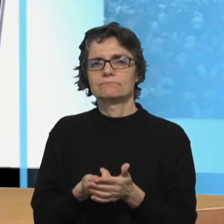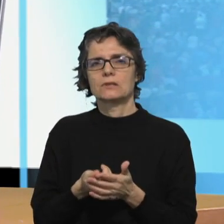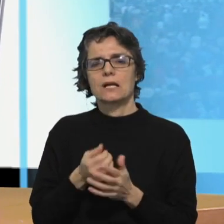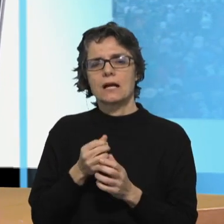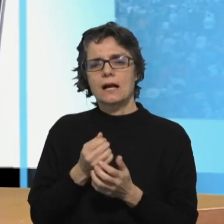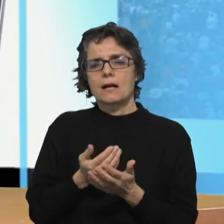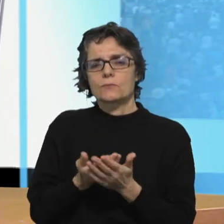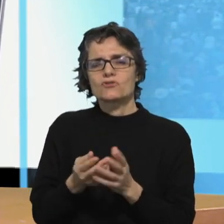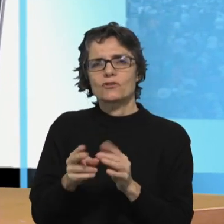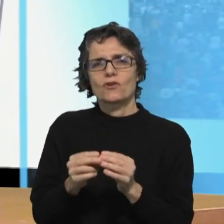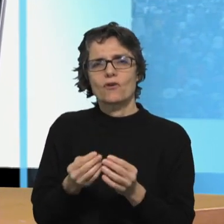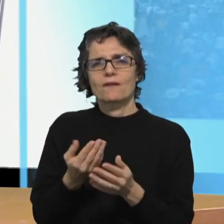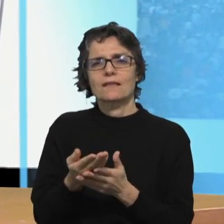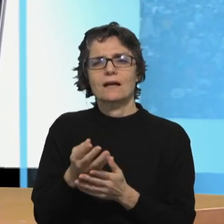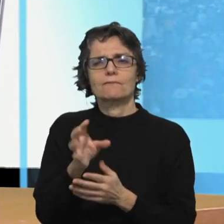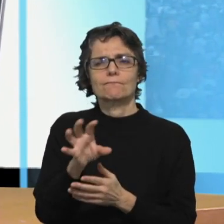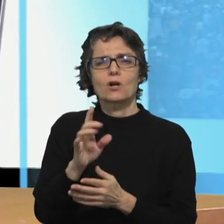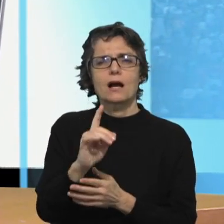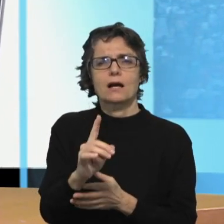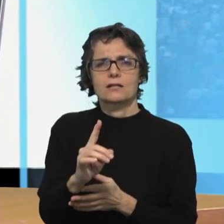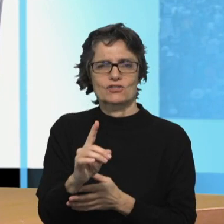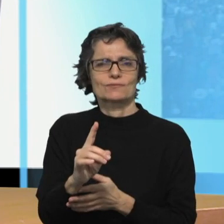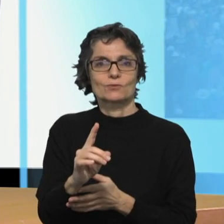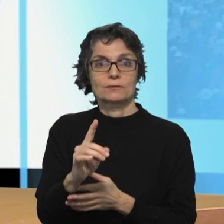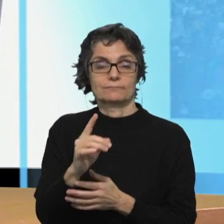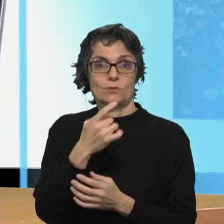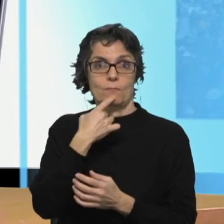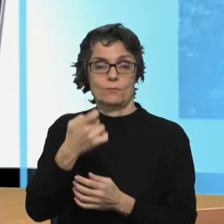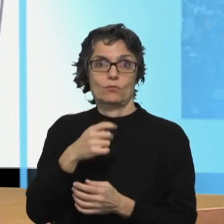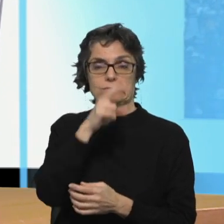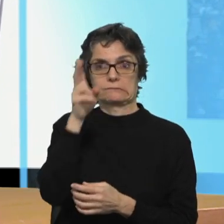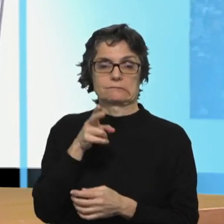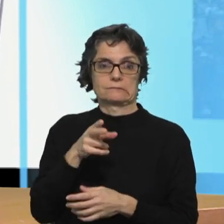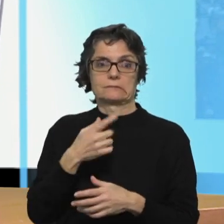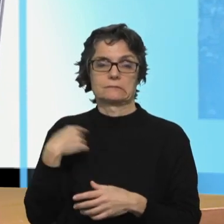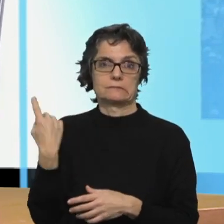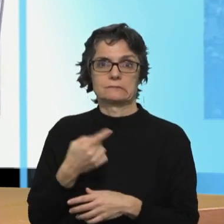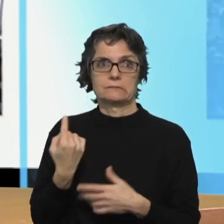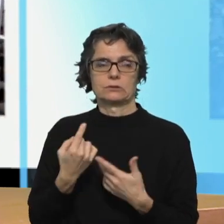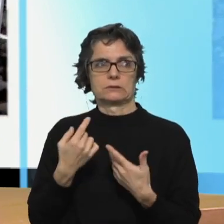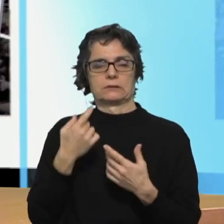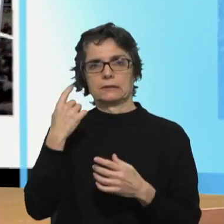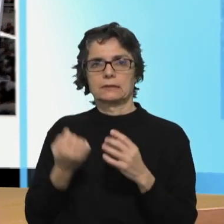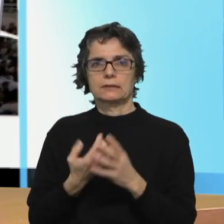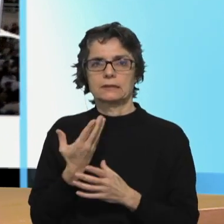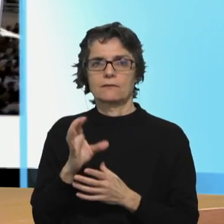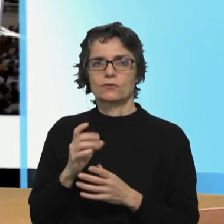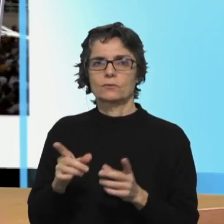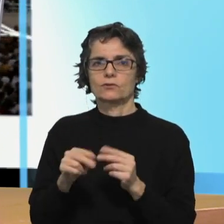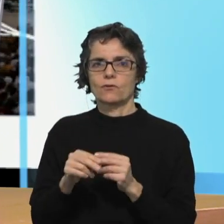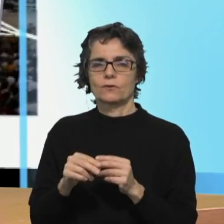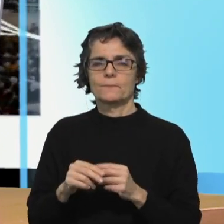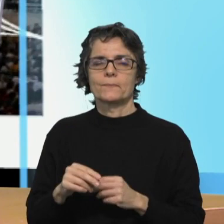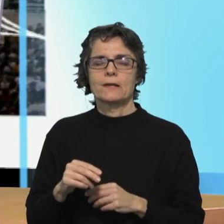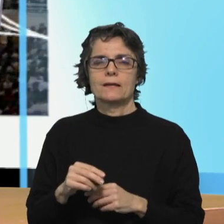séculos nos aflige, nos incomoda, nos impele a ser criativos. Não é? Aqui há algumas intuições novas, não é?